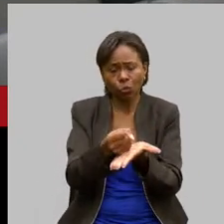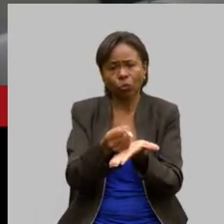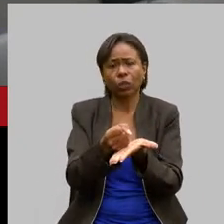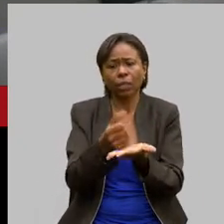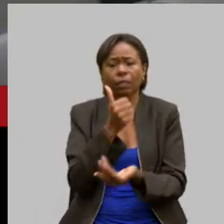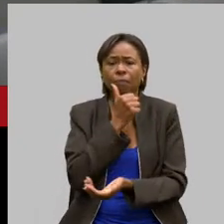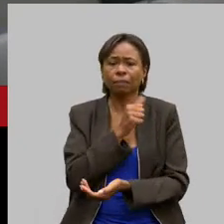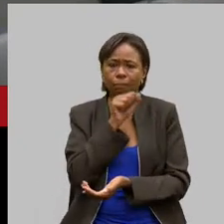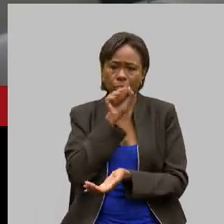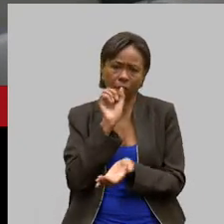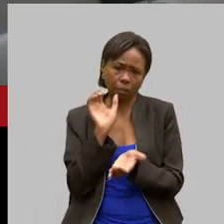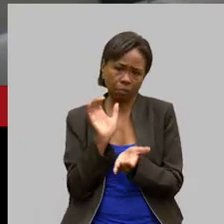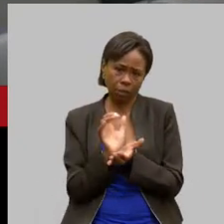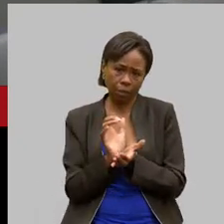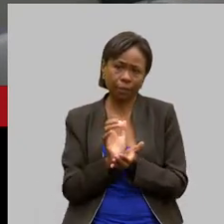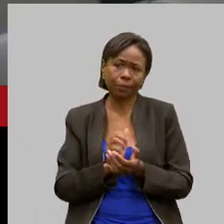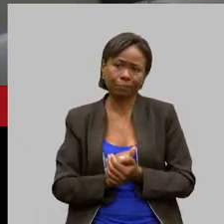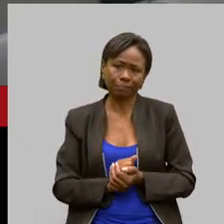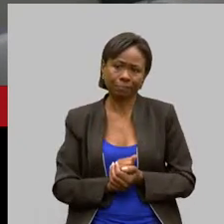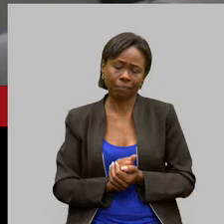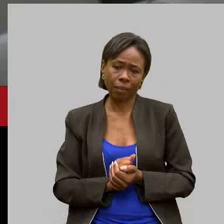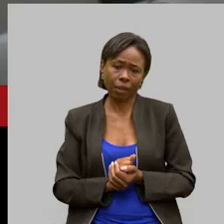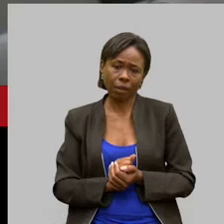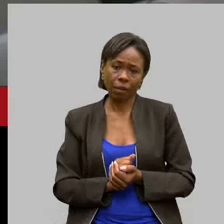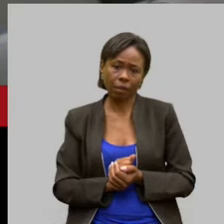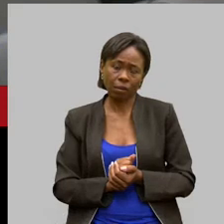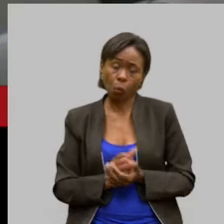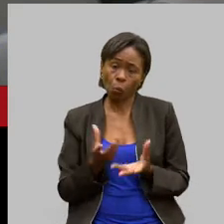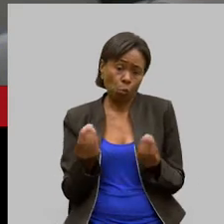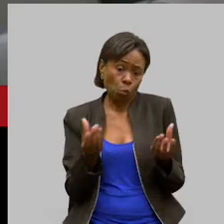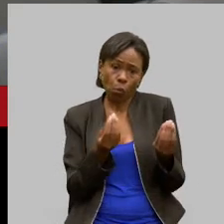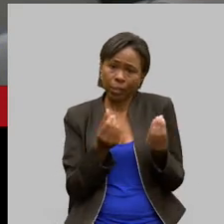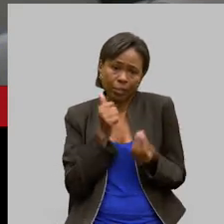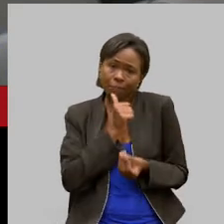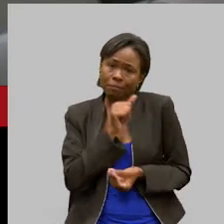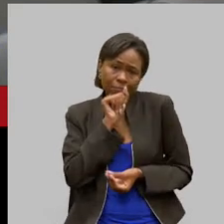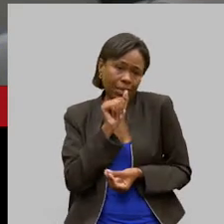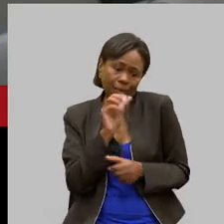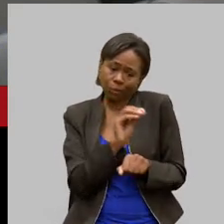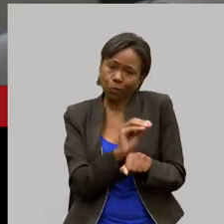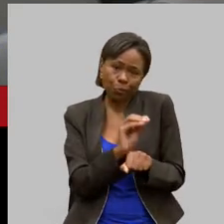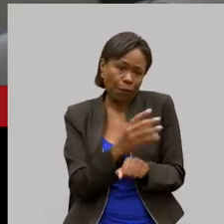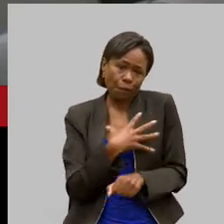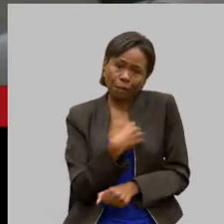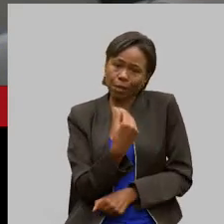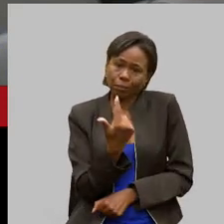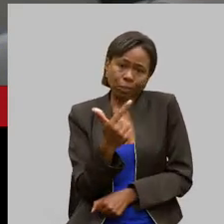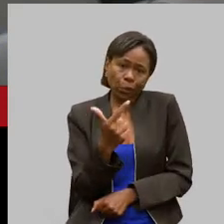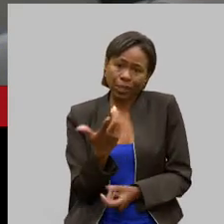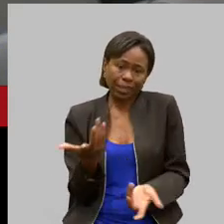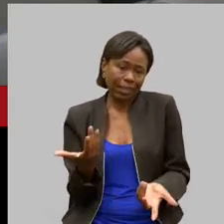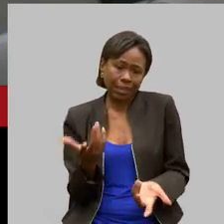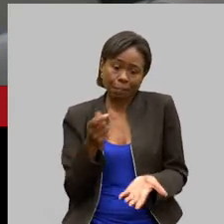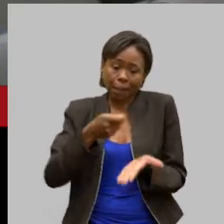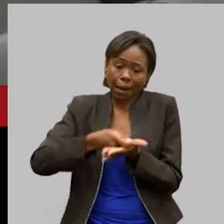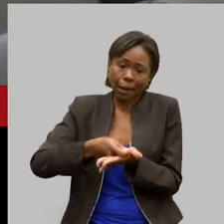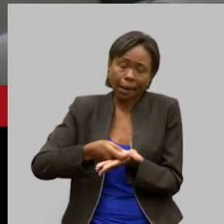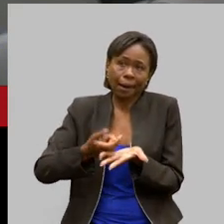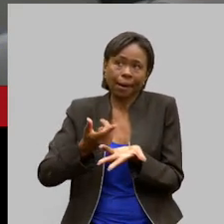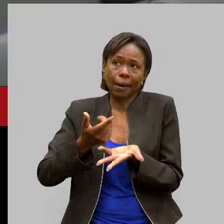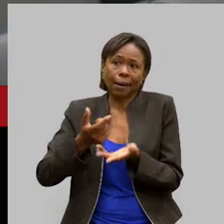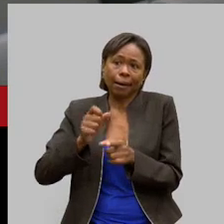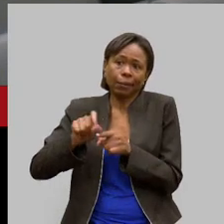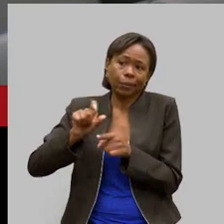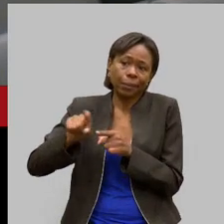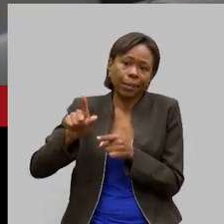mães Muitas delas não conseguem dar o sustento do filho pagar aluguel água luz todas as